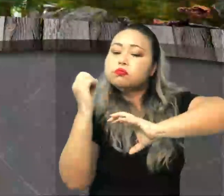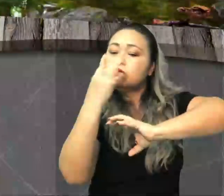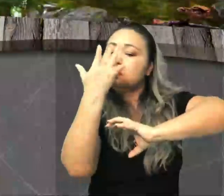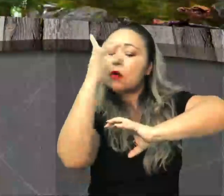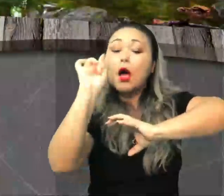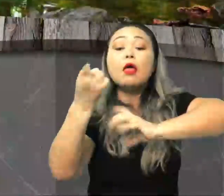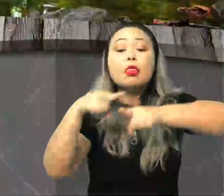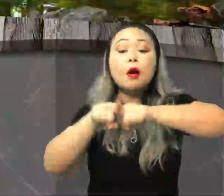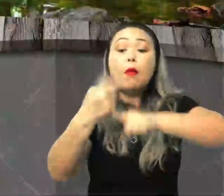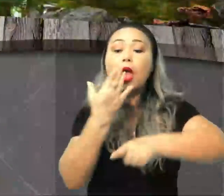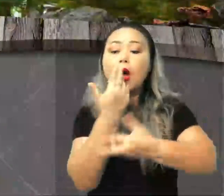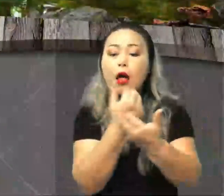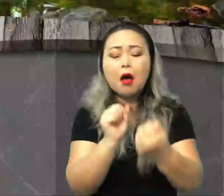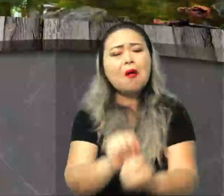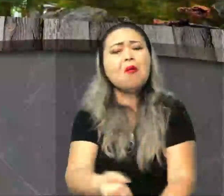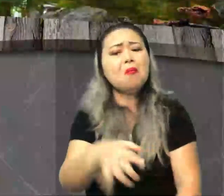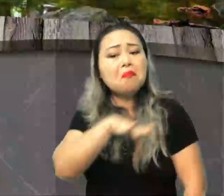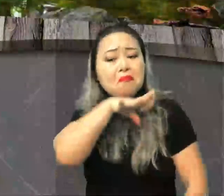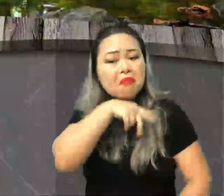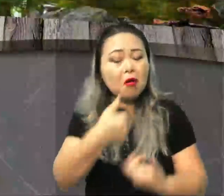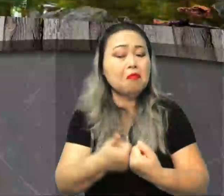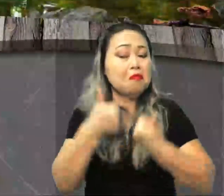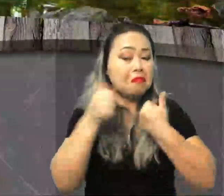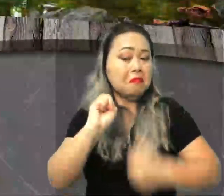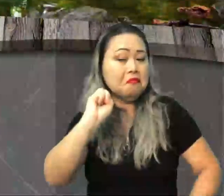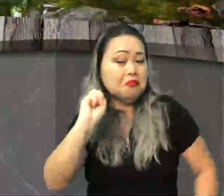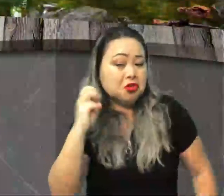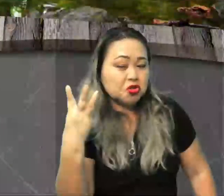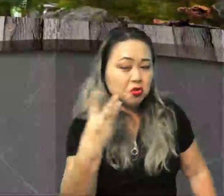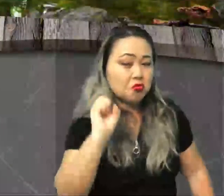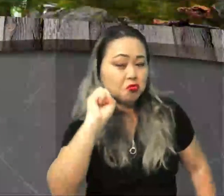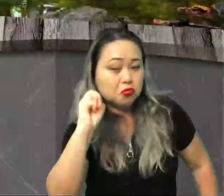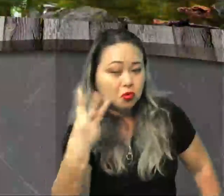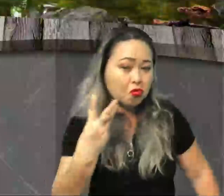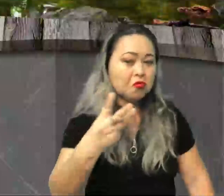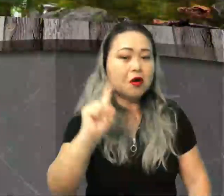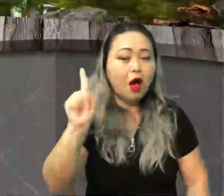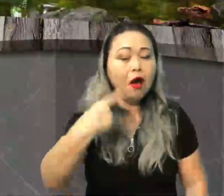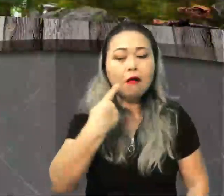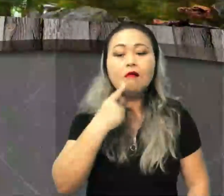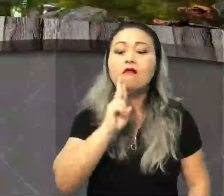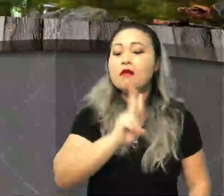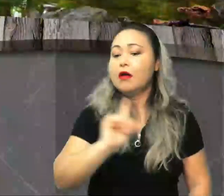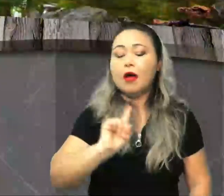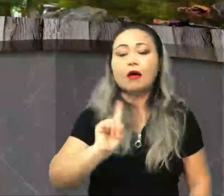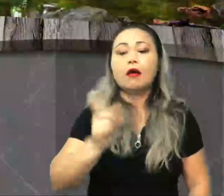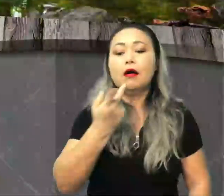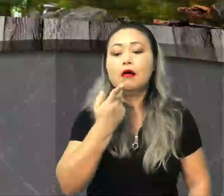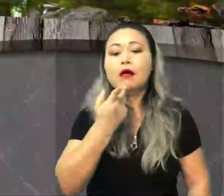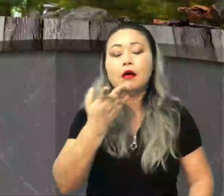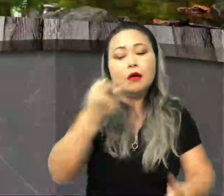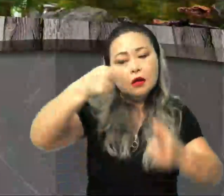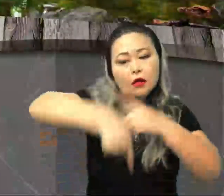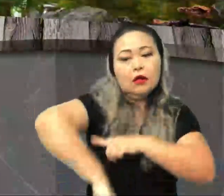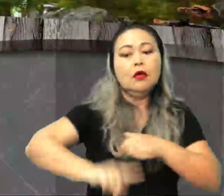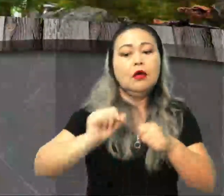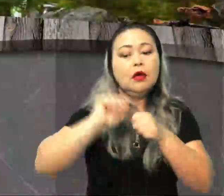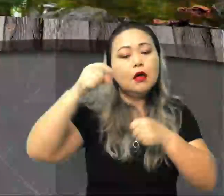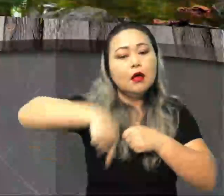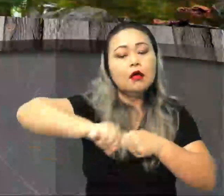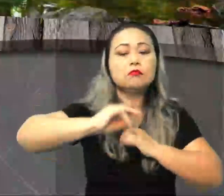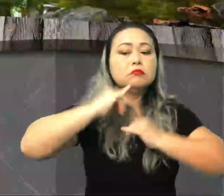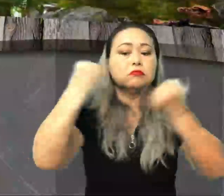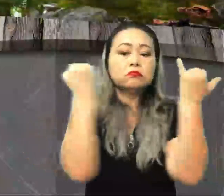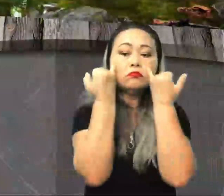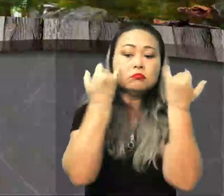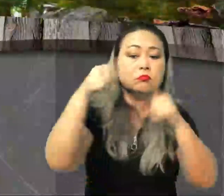o alimento. É um animal muito show. Mas a gente não vai falar sobre eles na aula, aprofundar essas